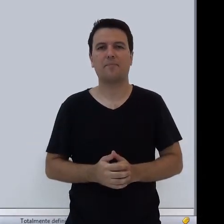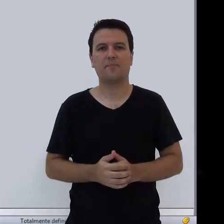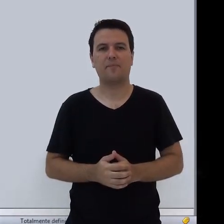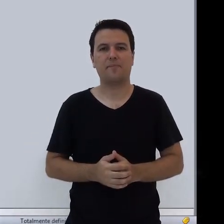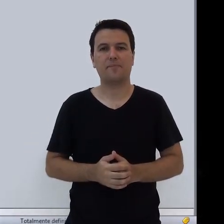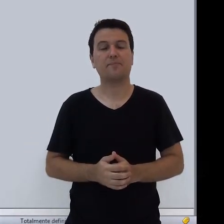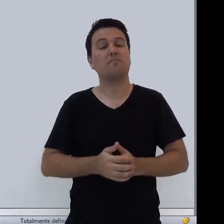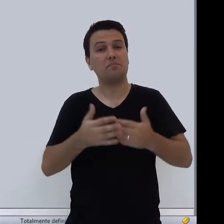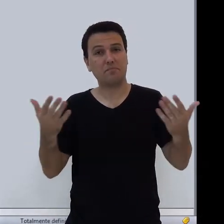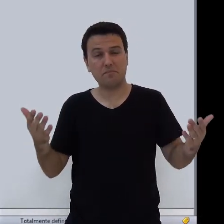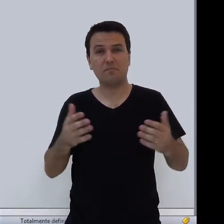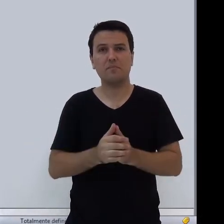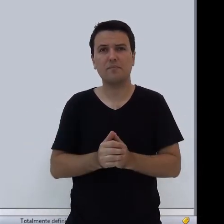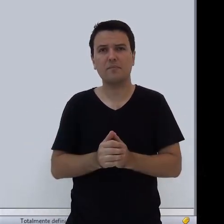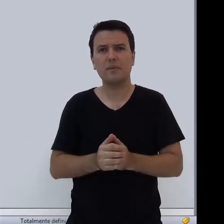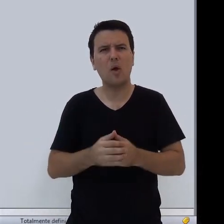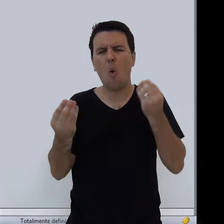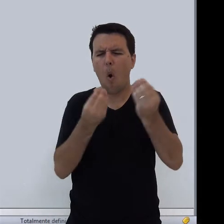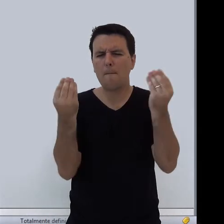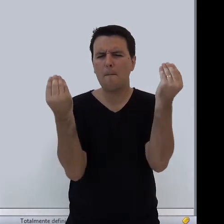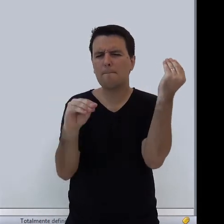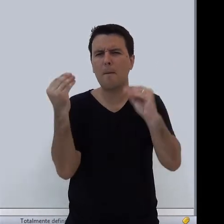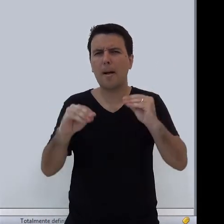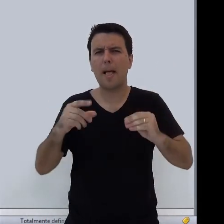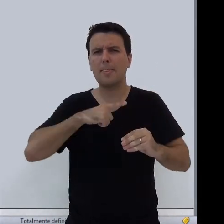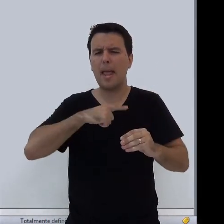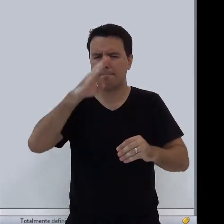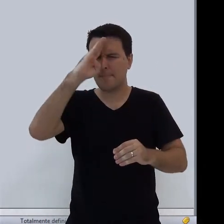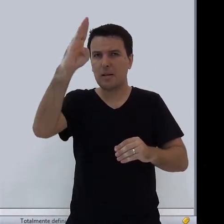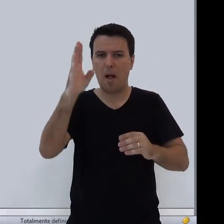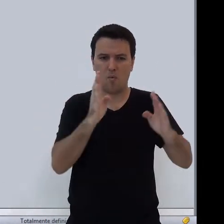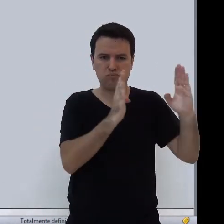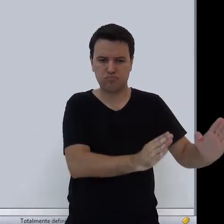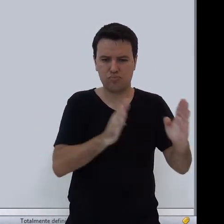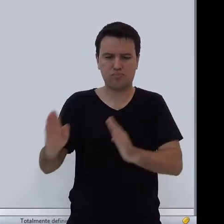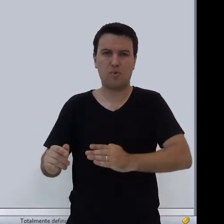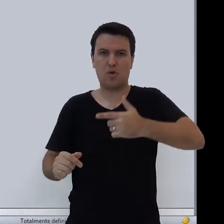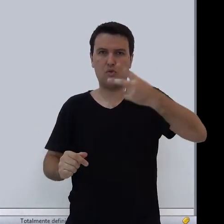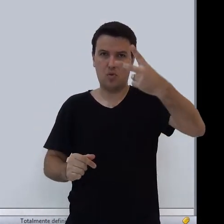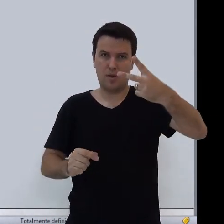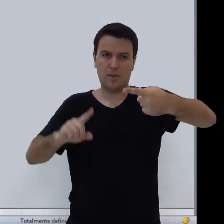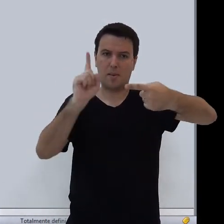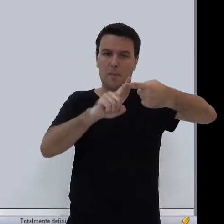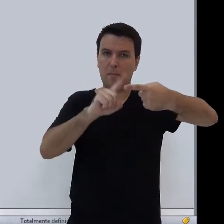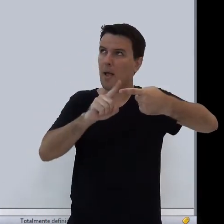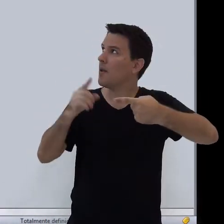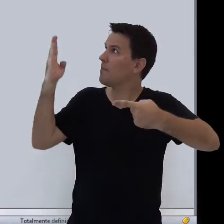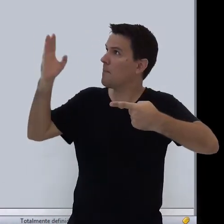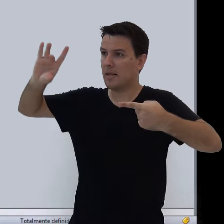branco. E aí então, os passos de montagem consistem basicamente em dois: